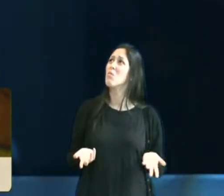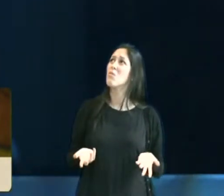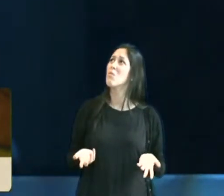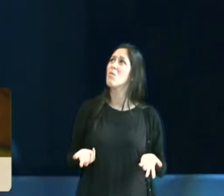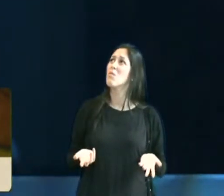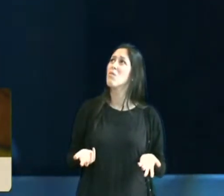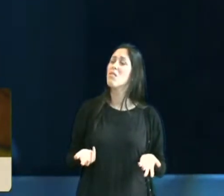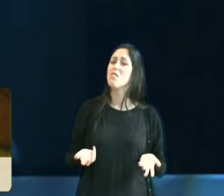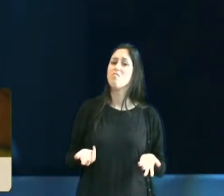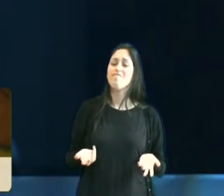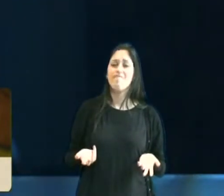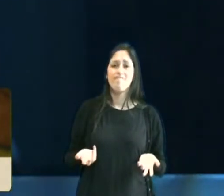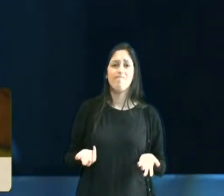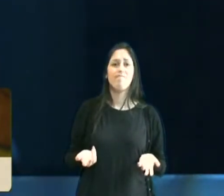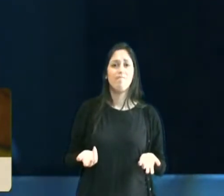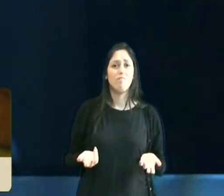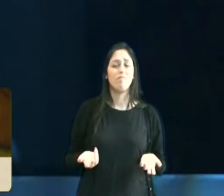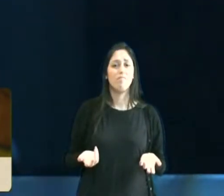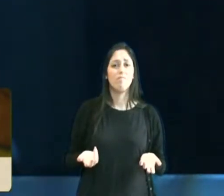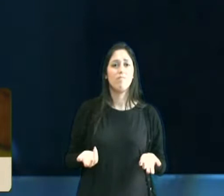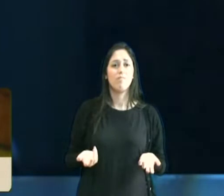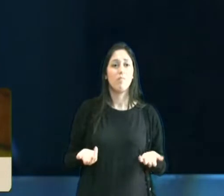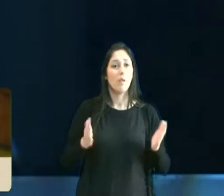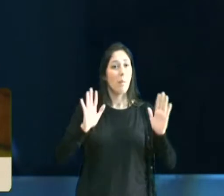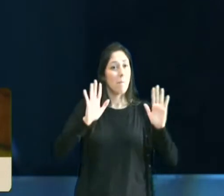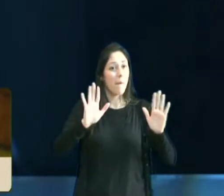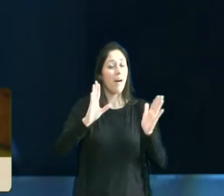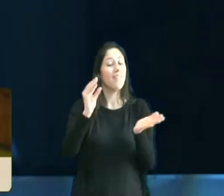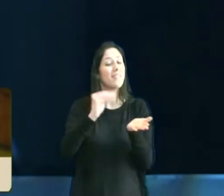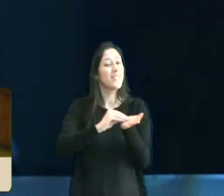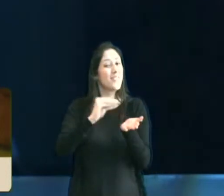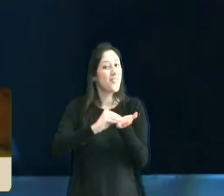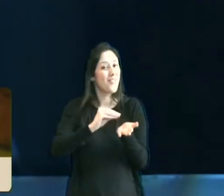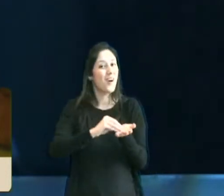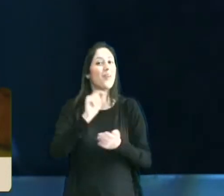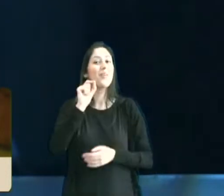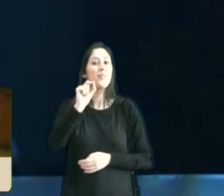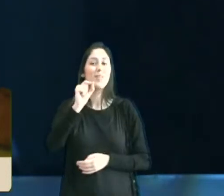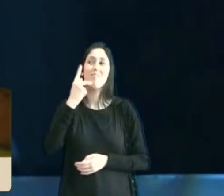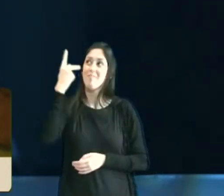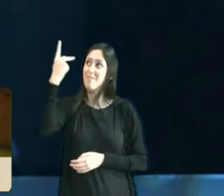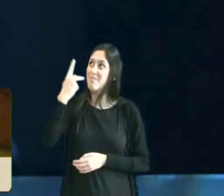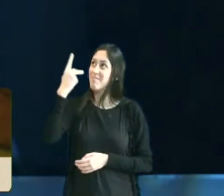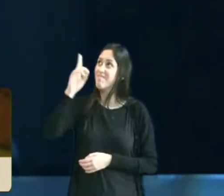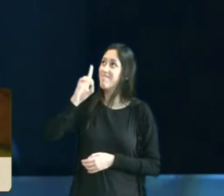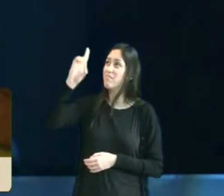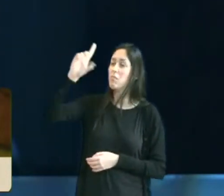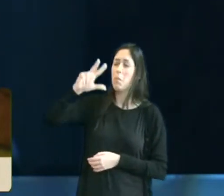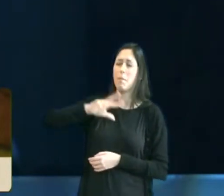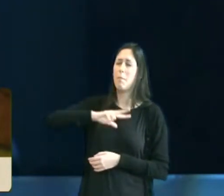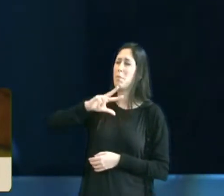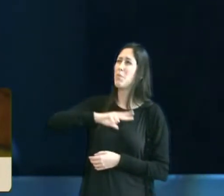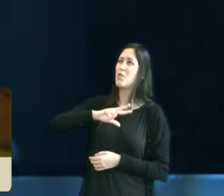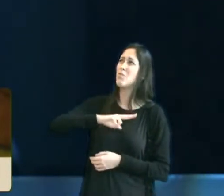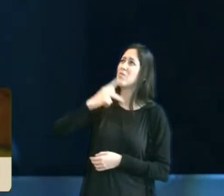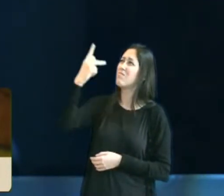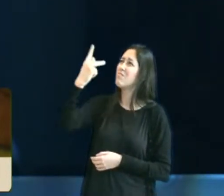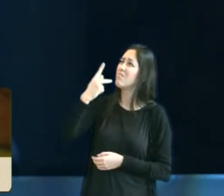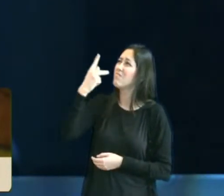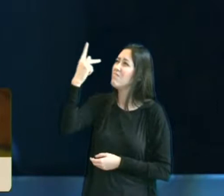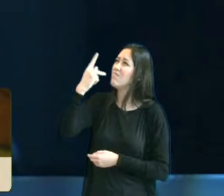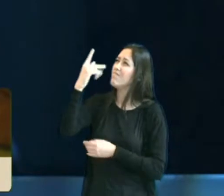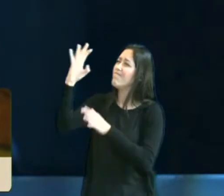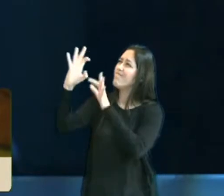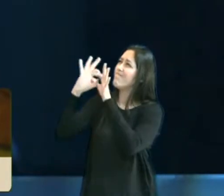Mas no lugar da solitude, um lugar retirado, um lugar onde procuramos a comunhão